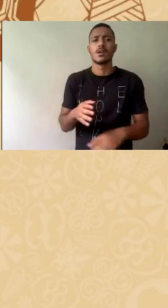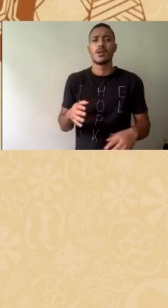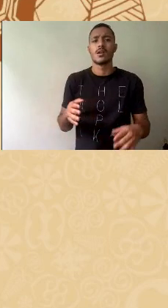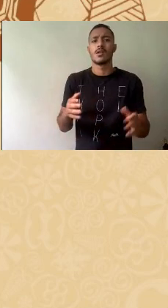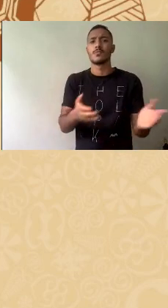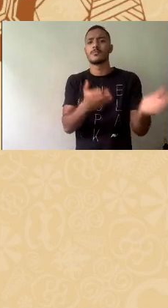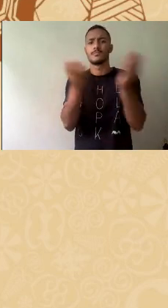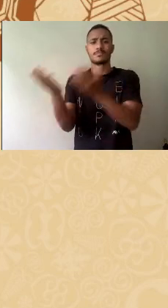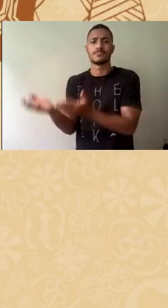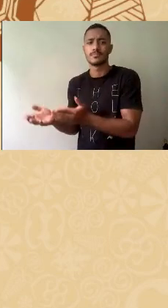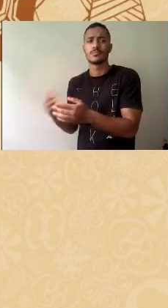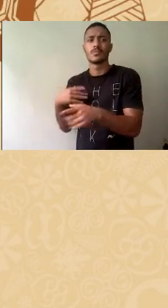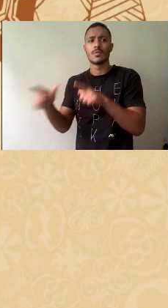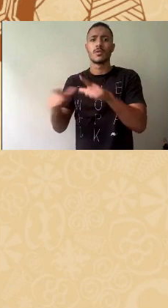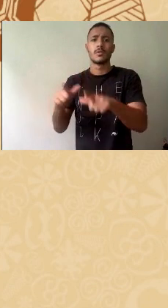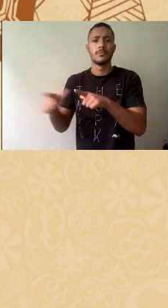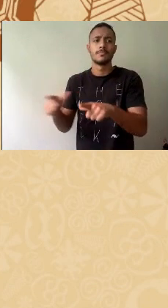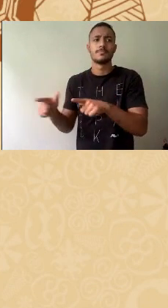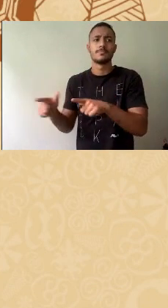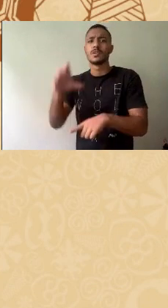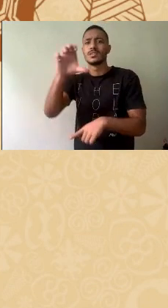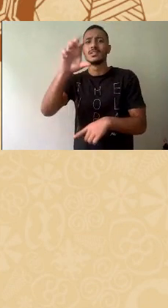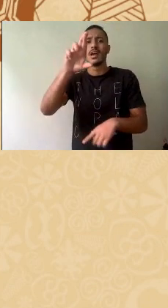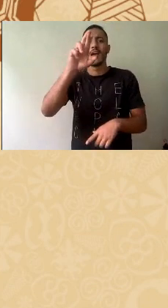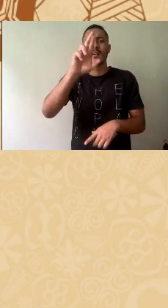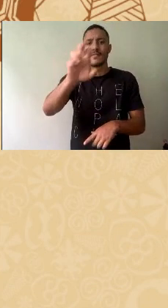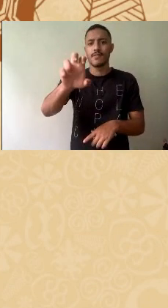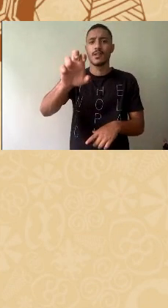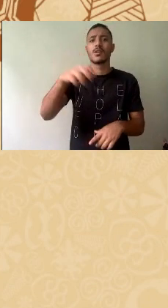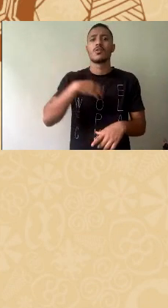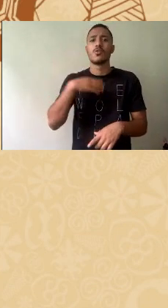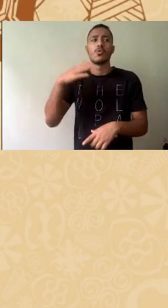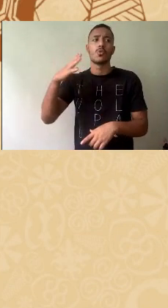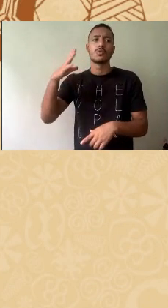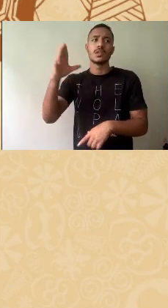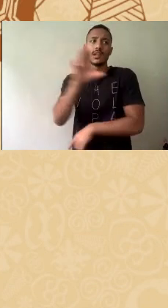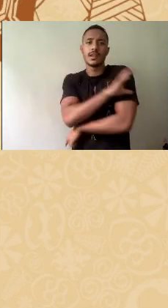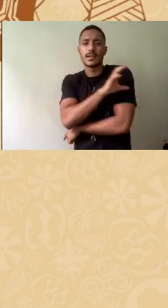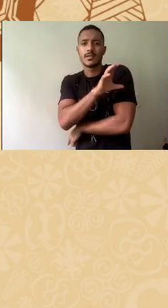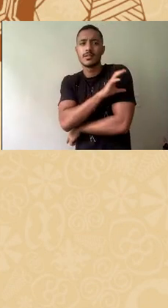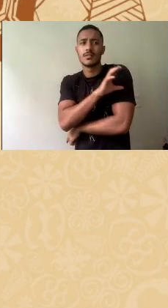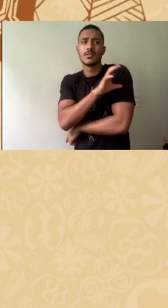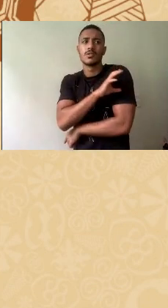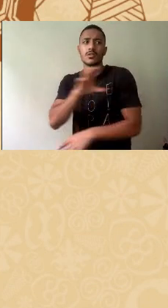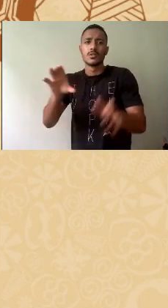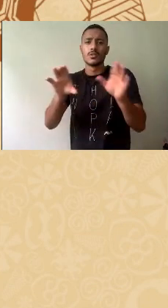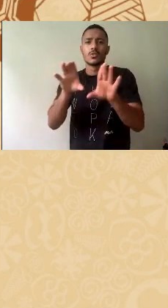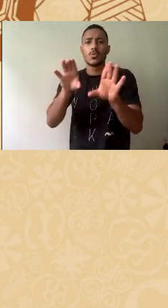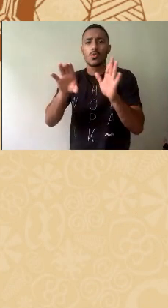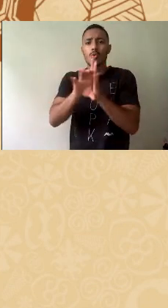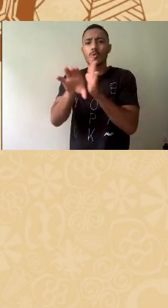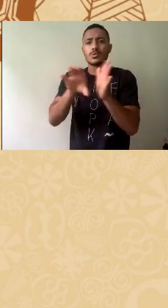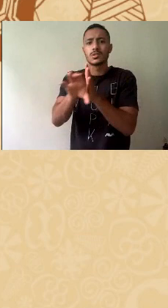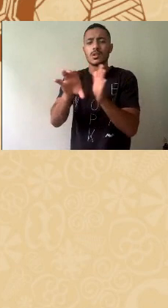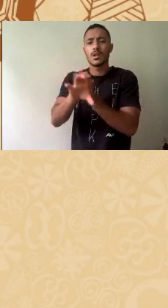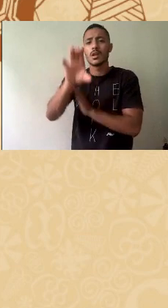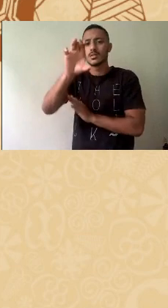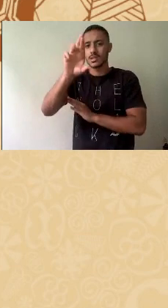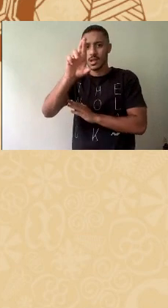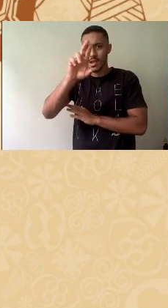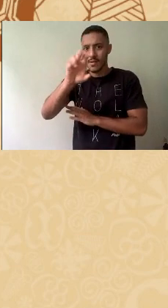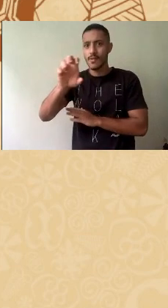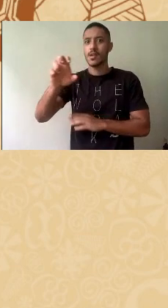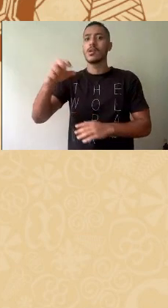para contextualizar, eu estou conselheira do CRP 19, né, e veio o convite para esse seminário, eu fiquei...